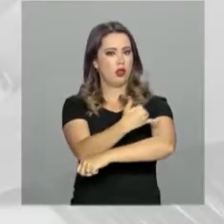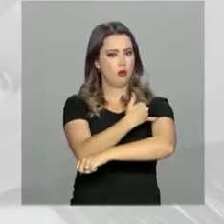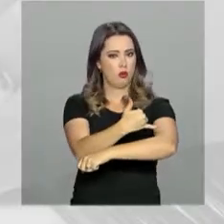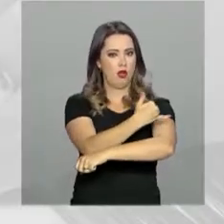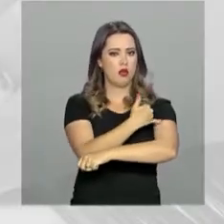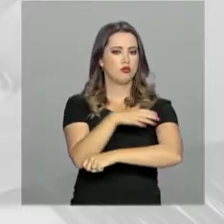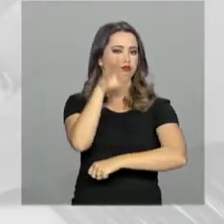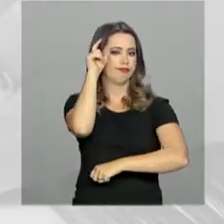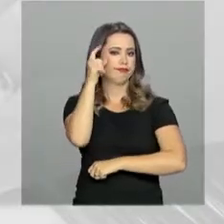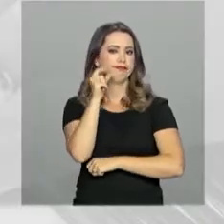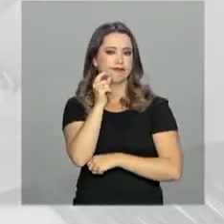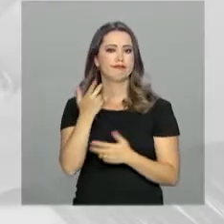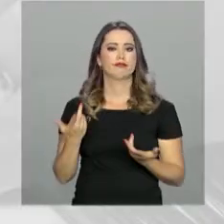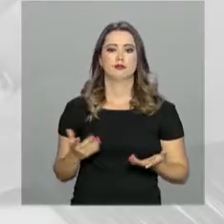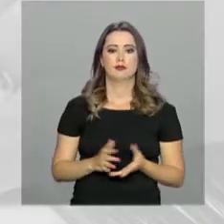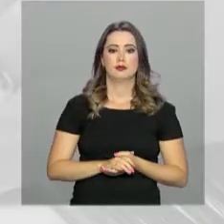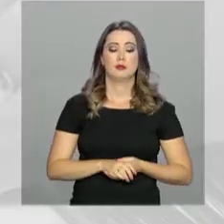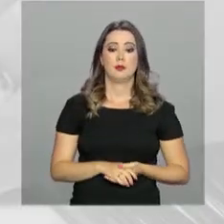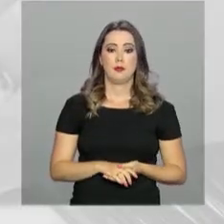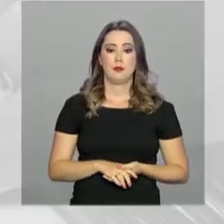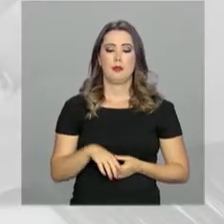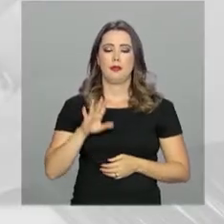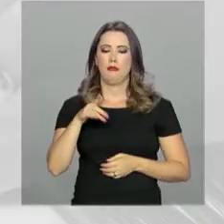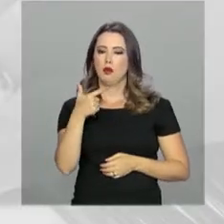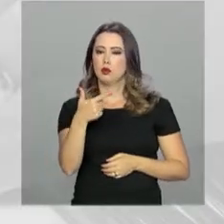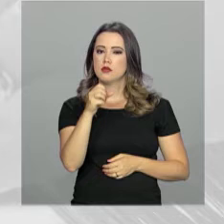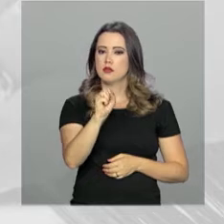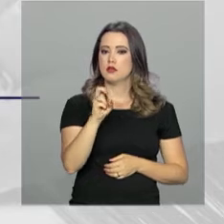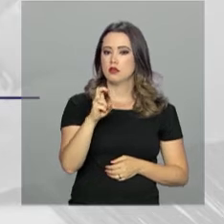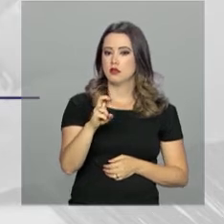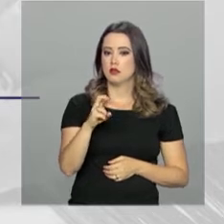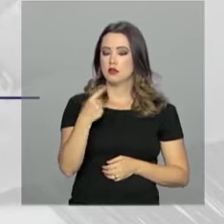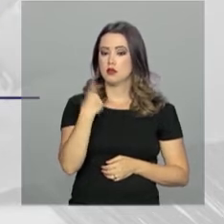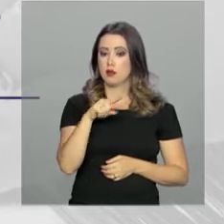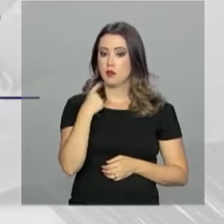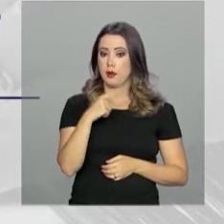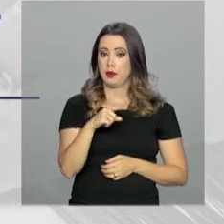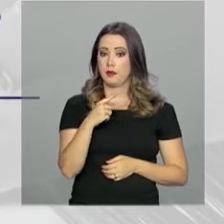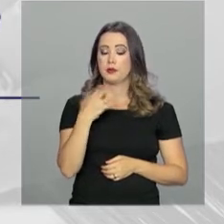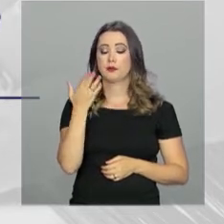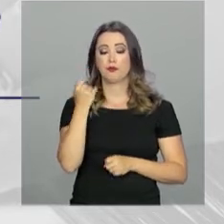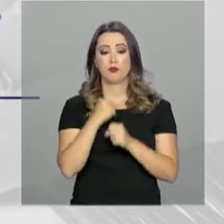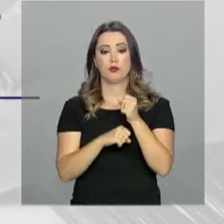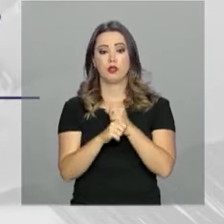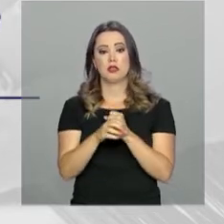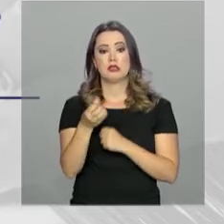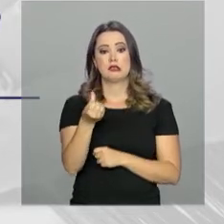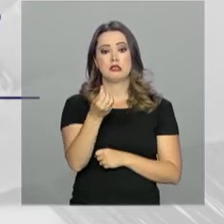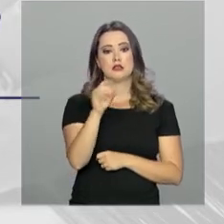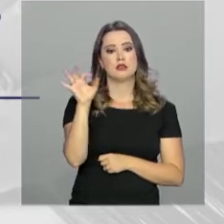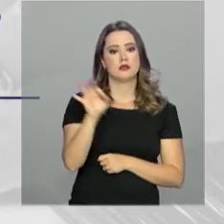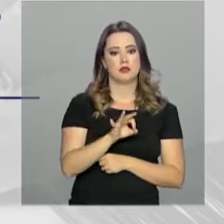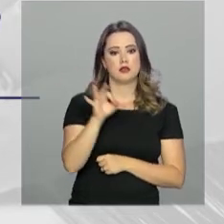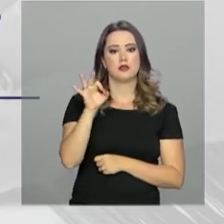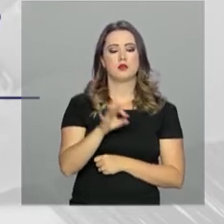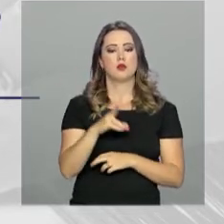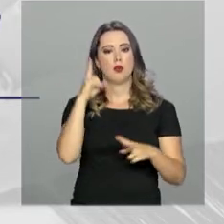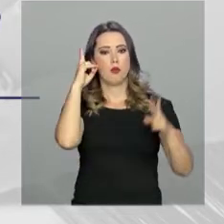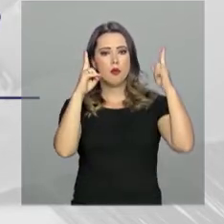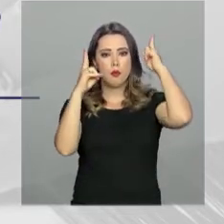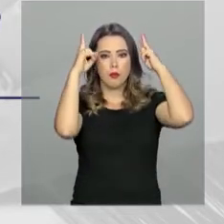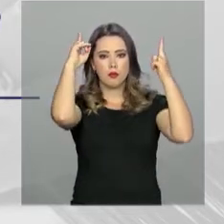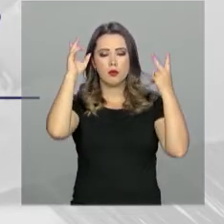285 denúncias recebidas em 2017 66 por cento são contra salões de beleza clínicas